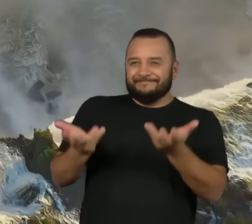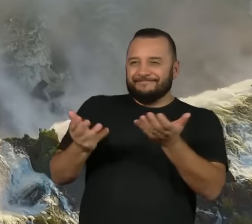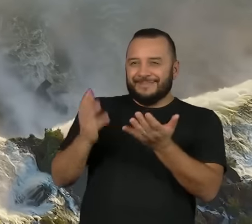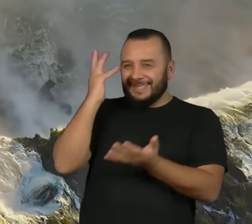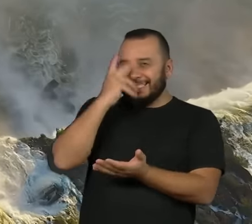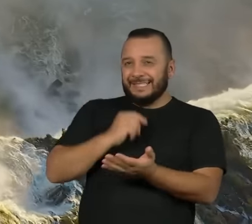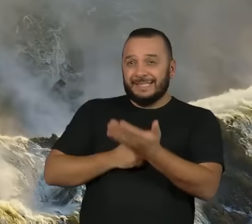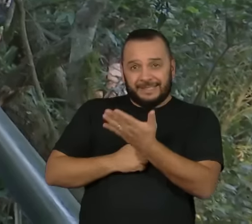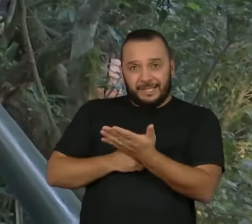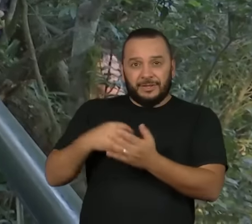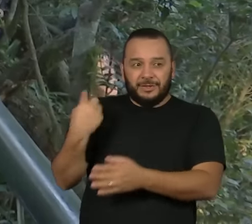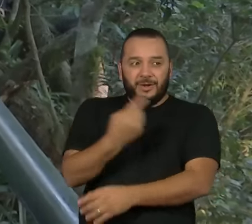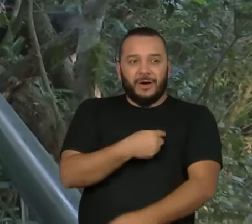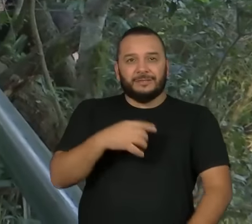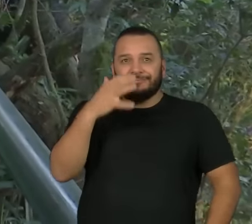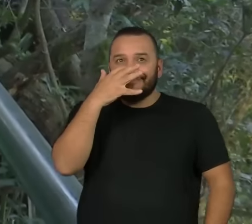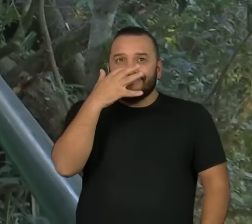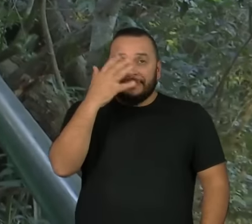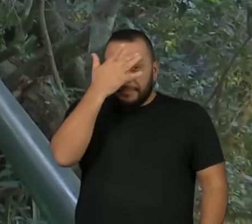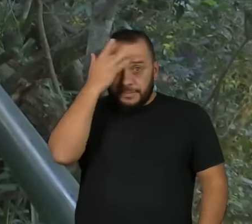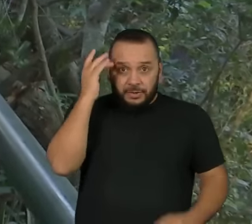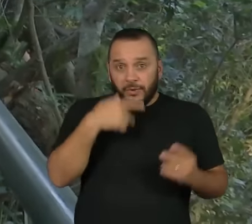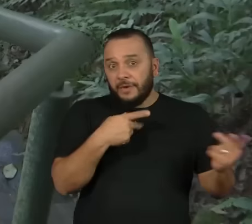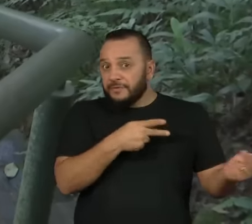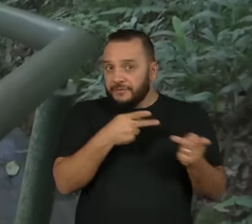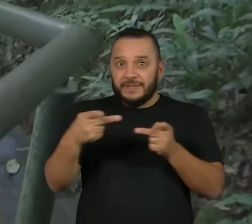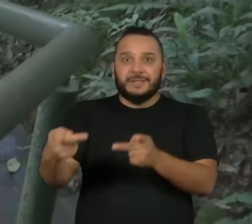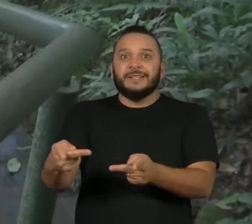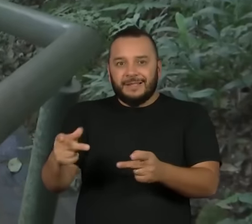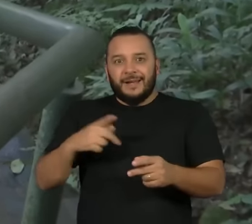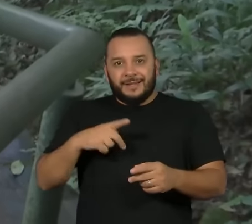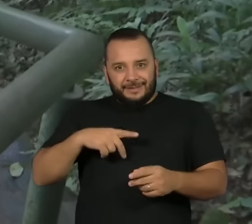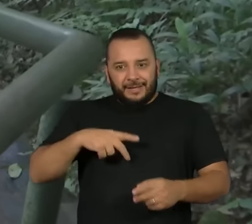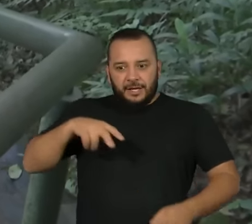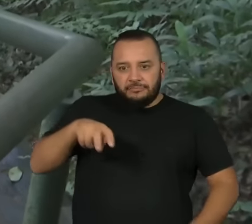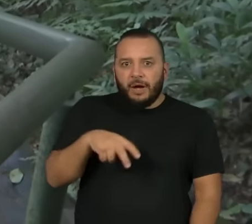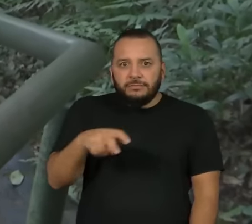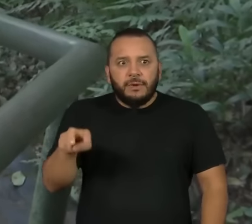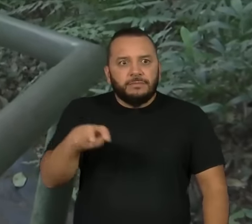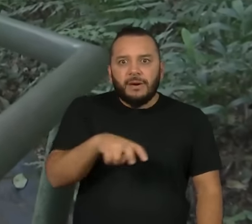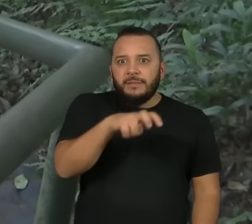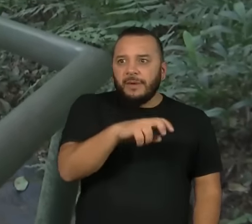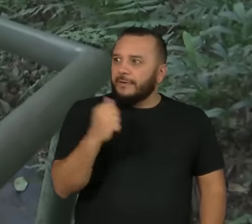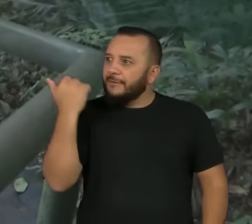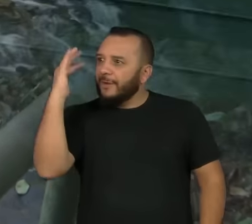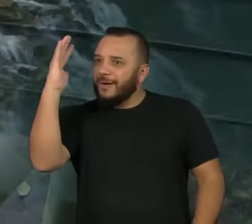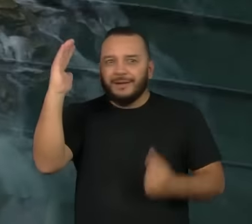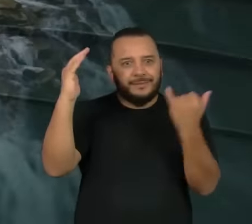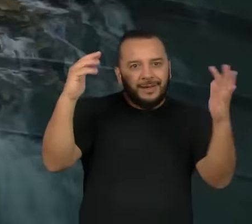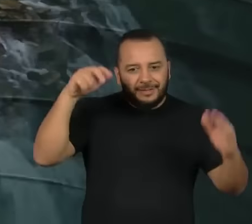à contemplação. Visitantes também se aventuram nas trilhas pela floresta tropical.